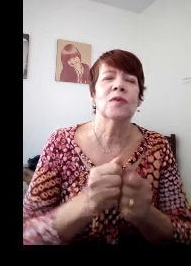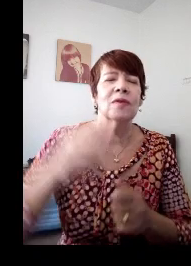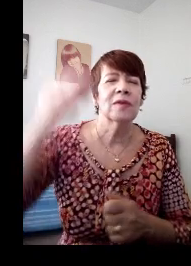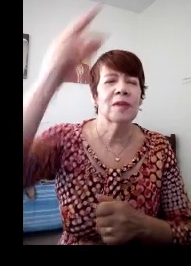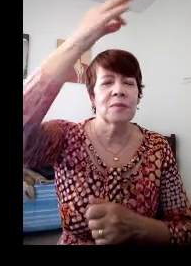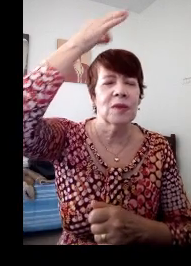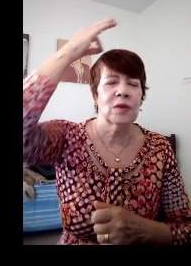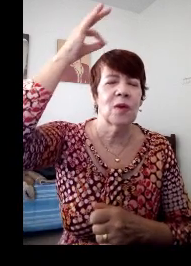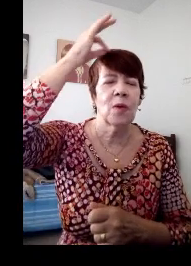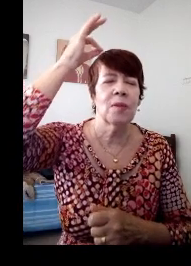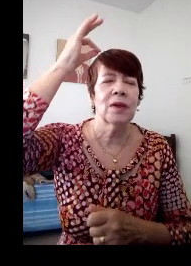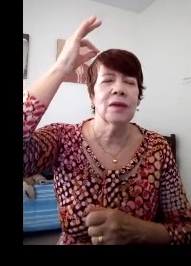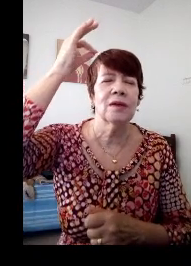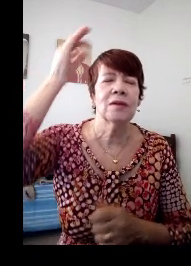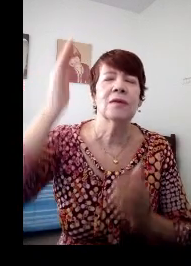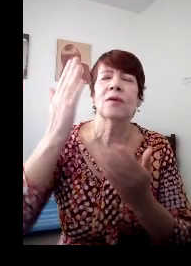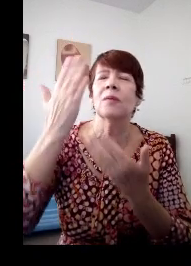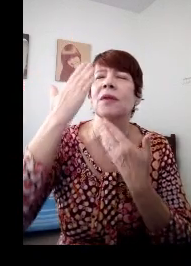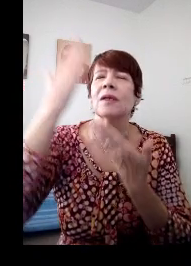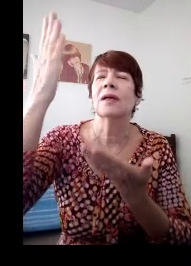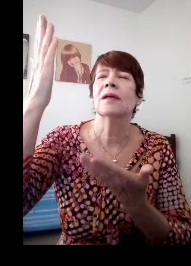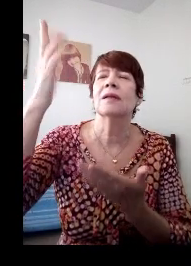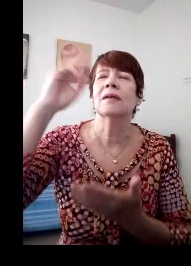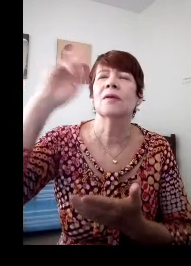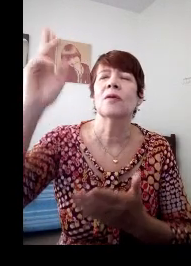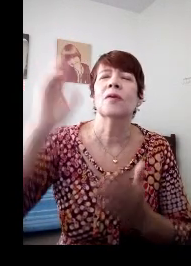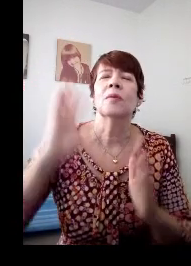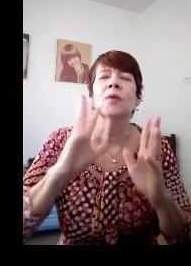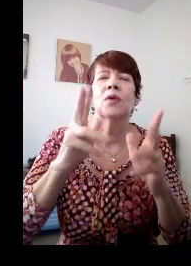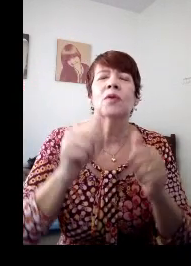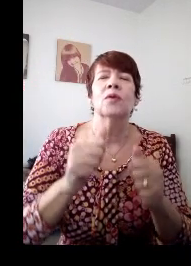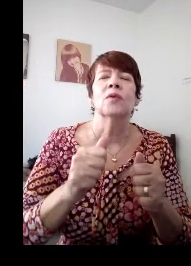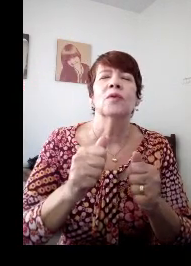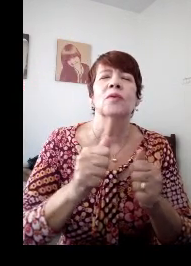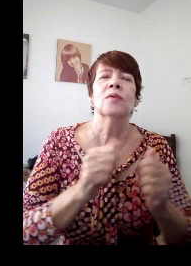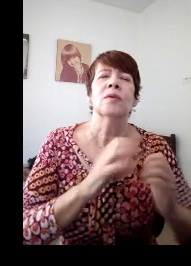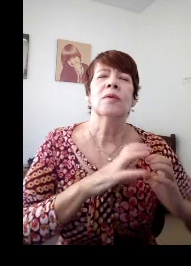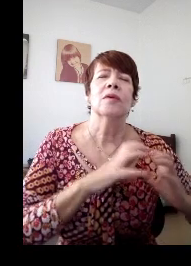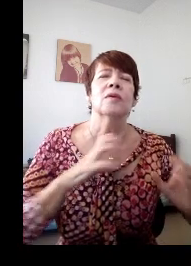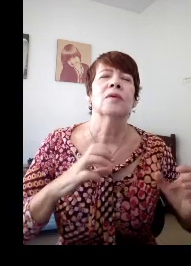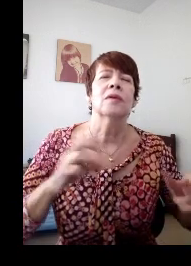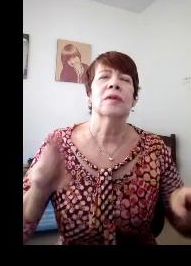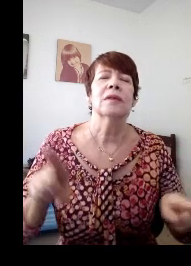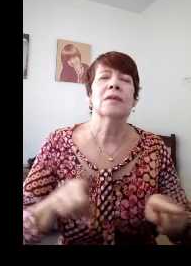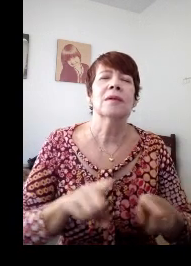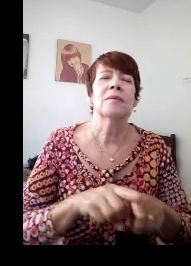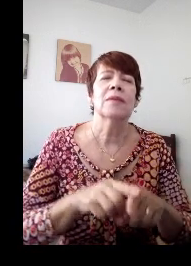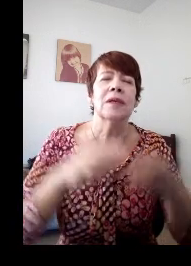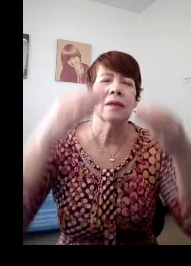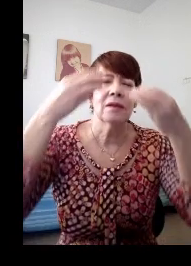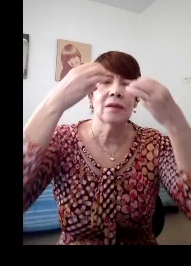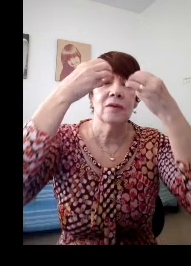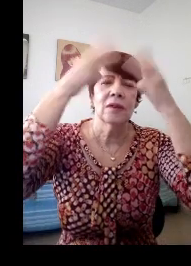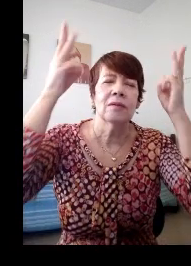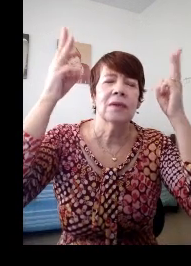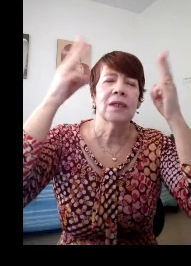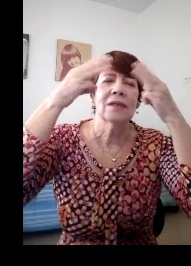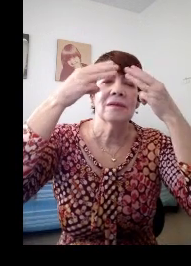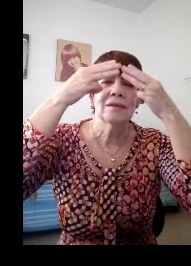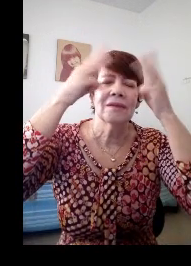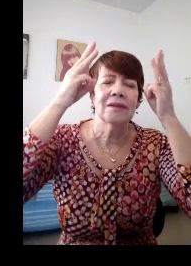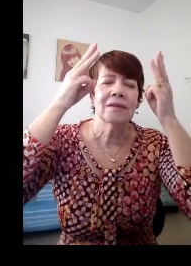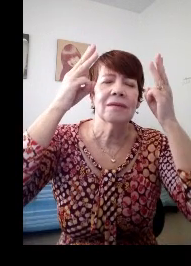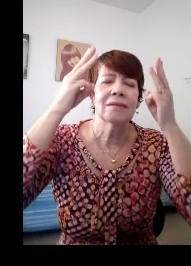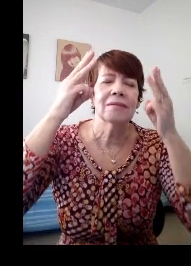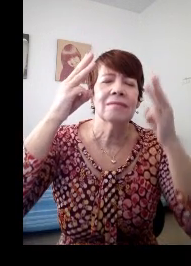espiritualmente através do Senhor. Obrigado porque o Senhor nos une em Cristo, ó Pai. Abra os nossos corações, as nossas mentes agora, para que